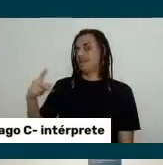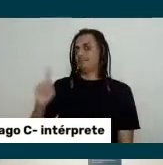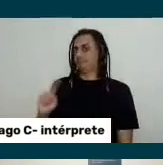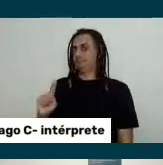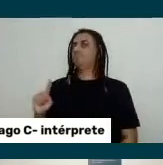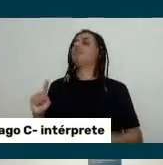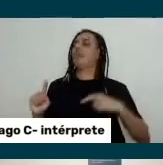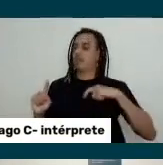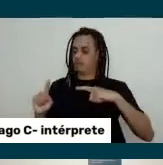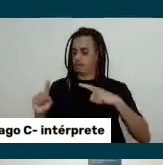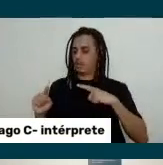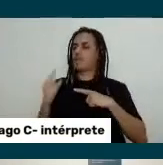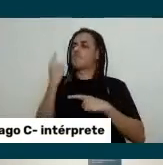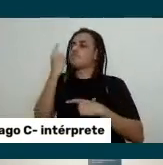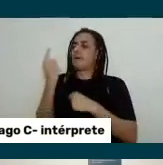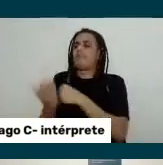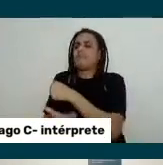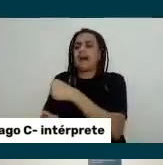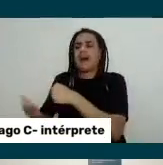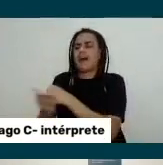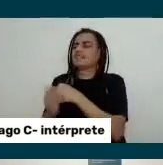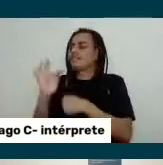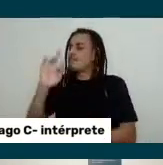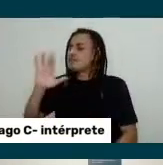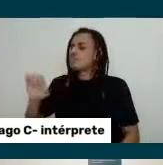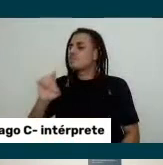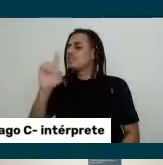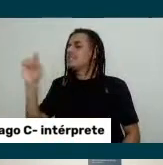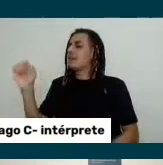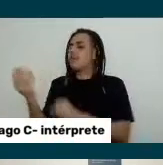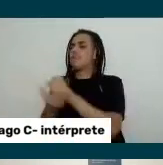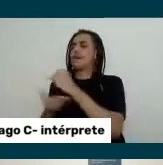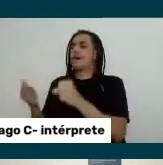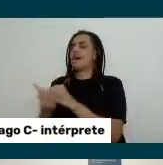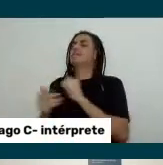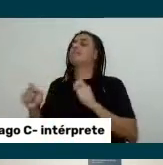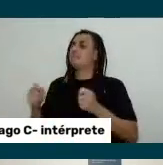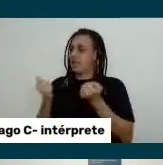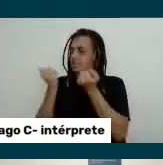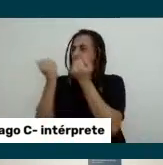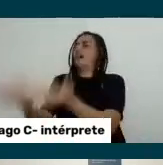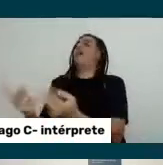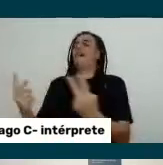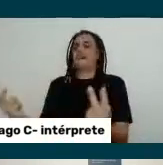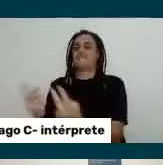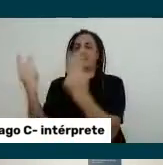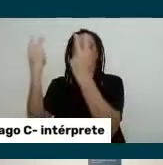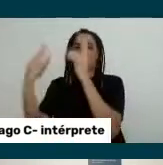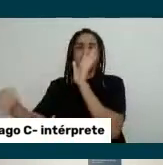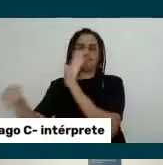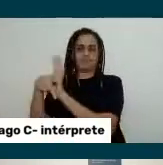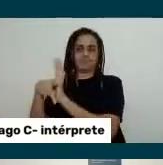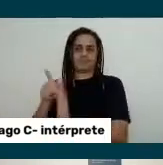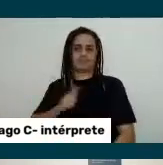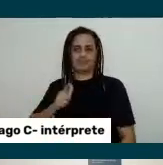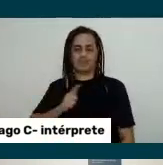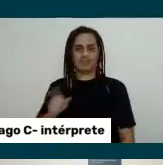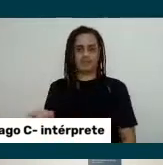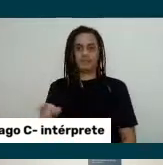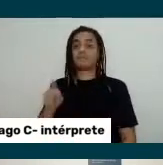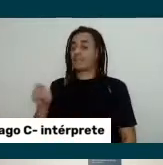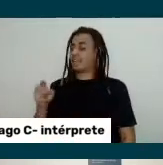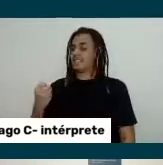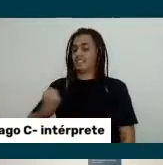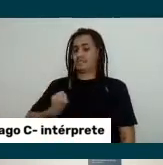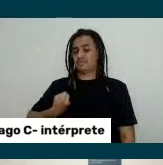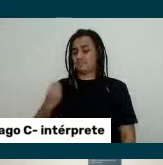contém um conjunto mínimo de funcionalidades para entregar o valor que foi descoberto no princípio. Tá? Então, esse valor ele é muito importante